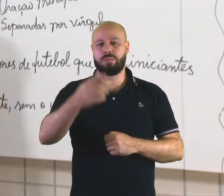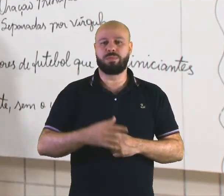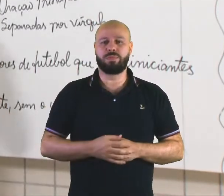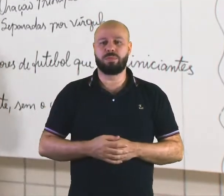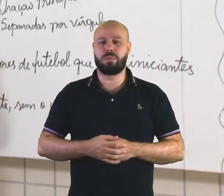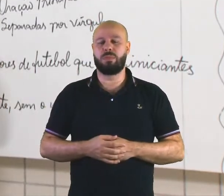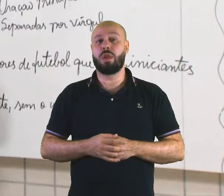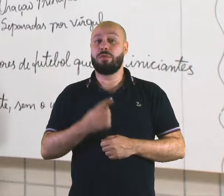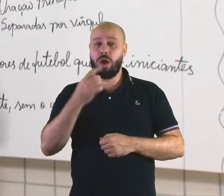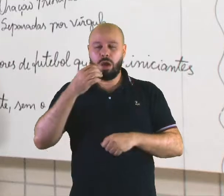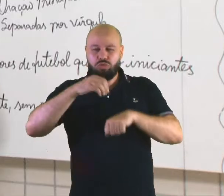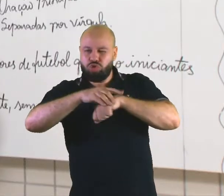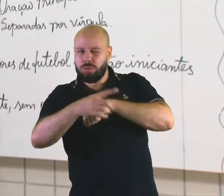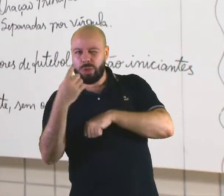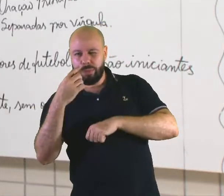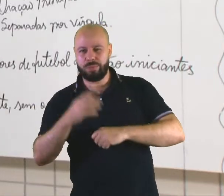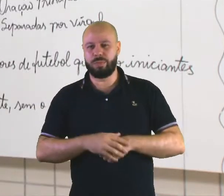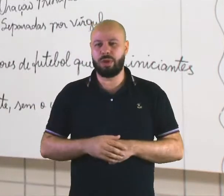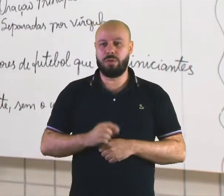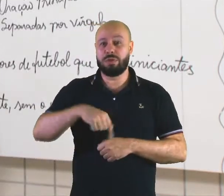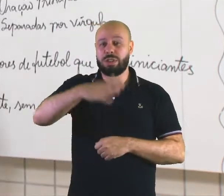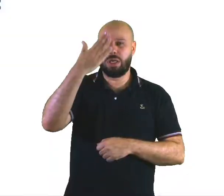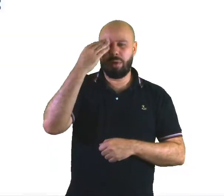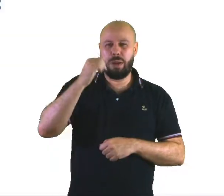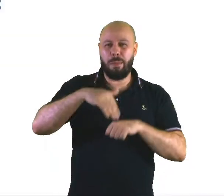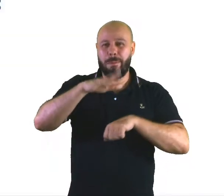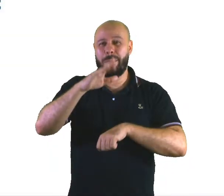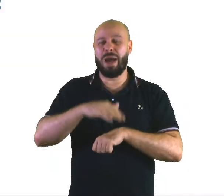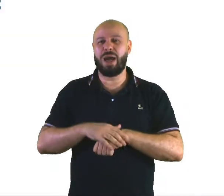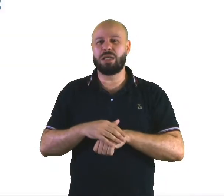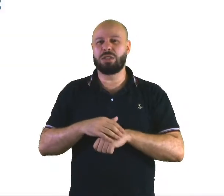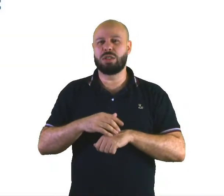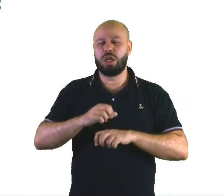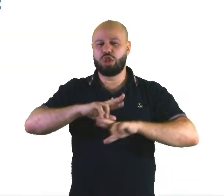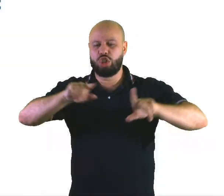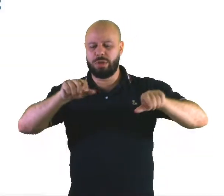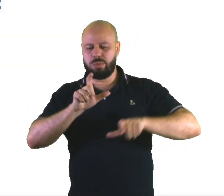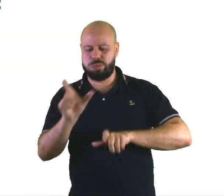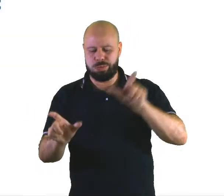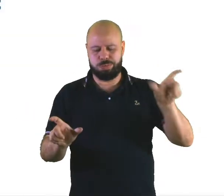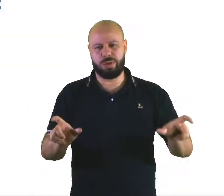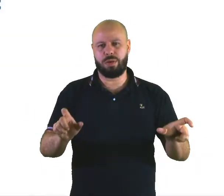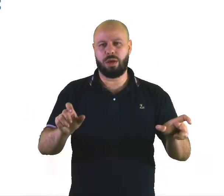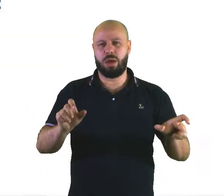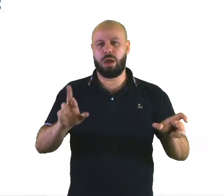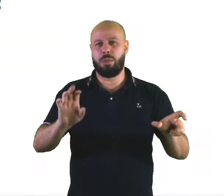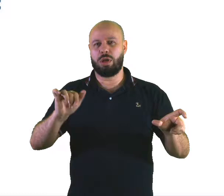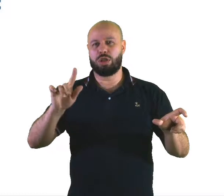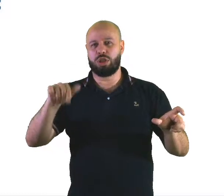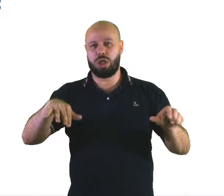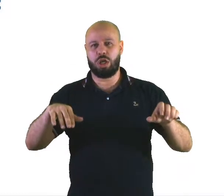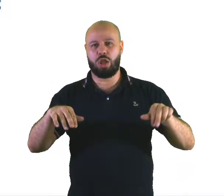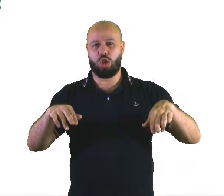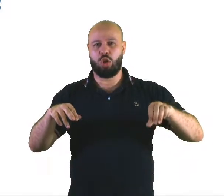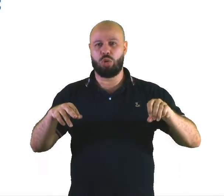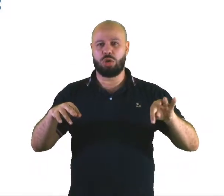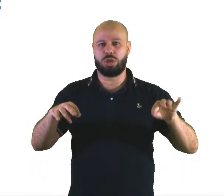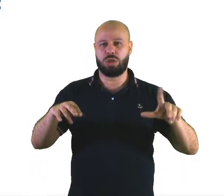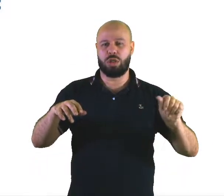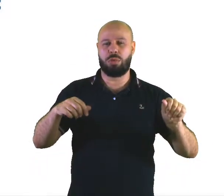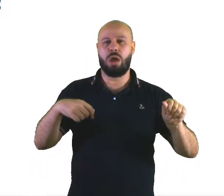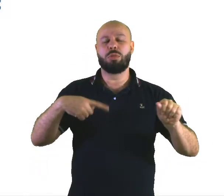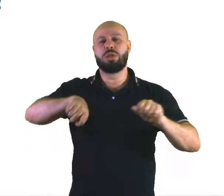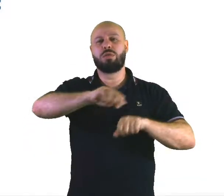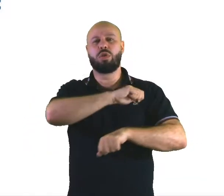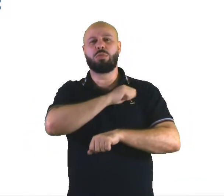Se liga nessa dica. Para você saber mais sobre diferenças entre reportagem e notícia, basta vocês, alunos,